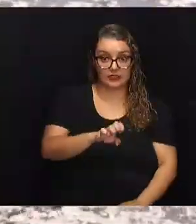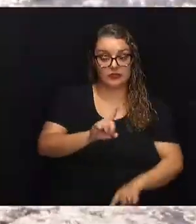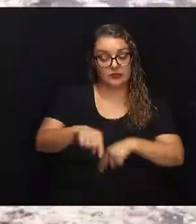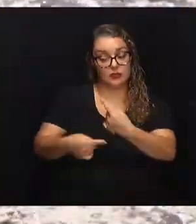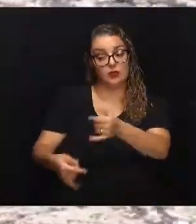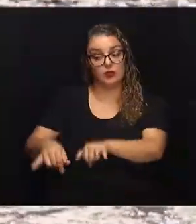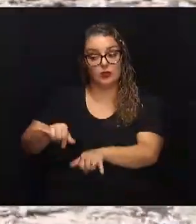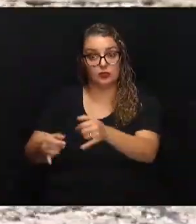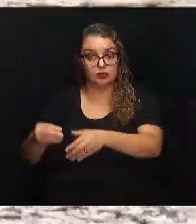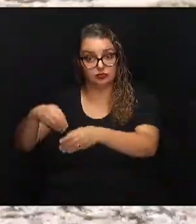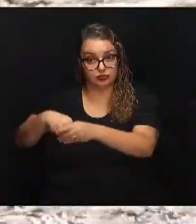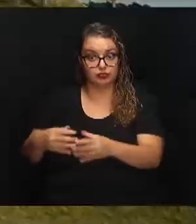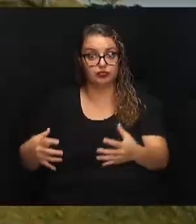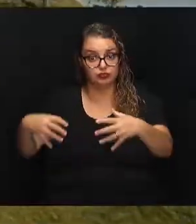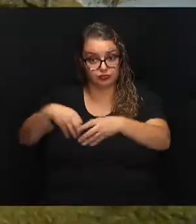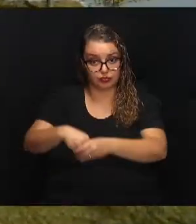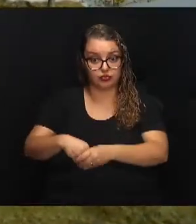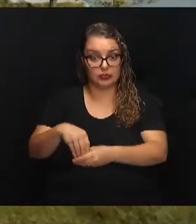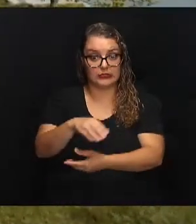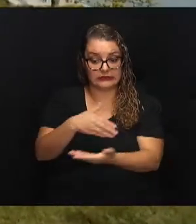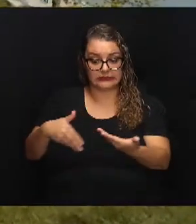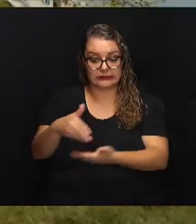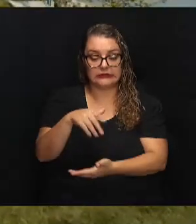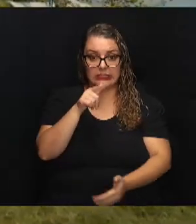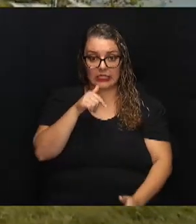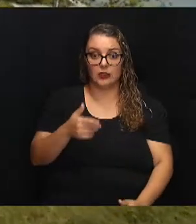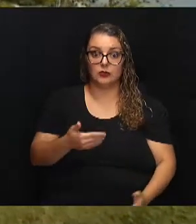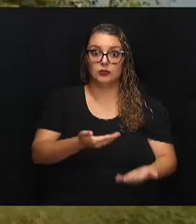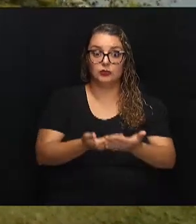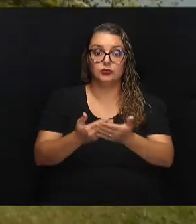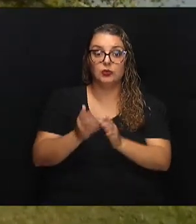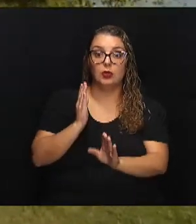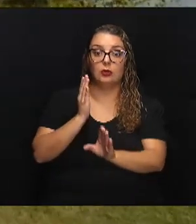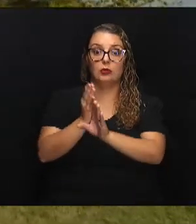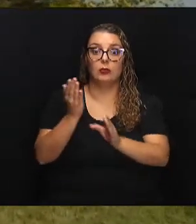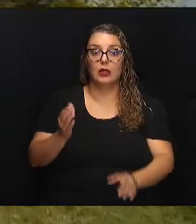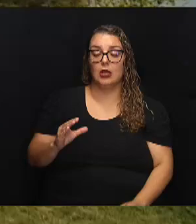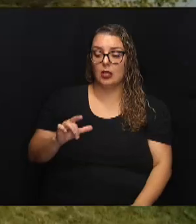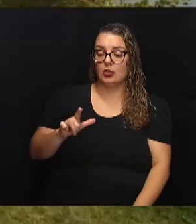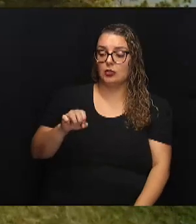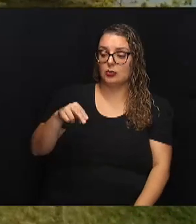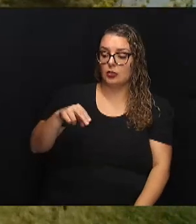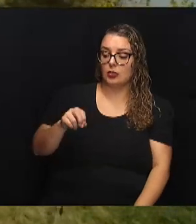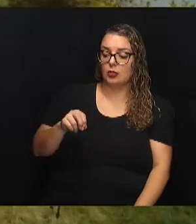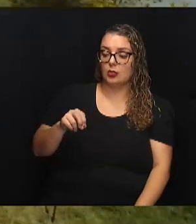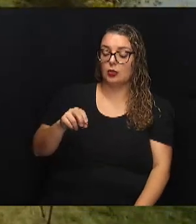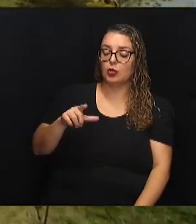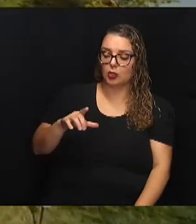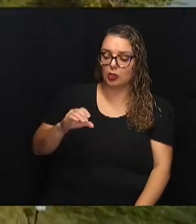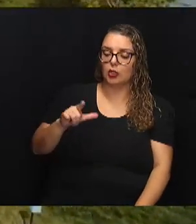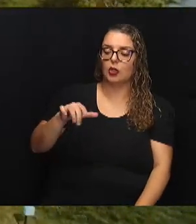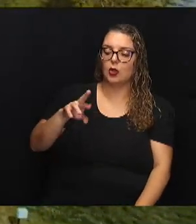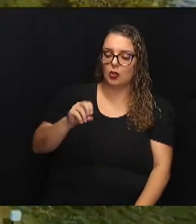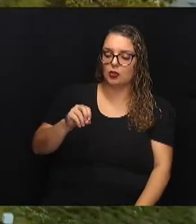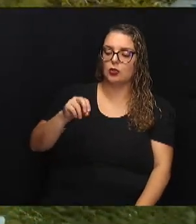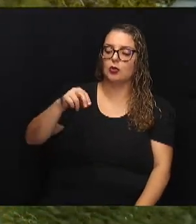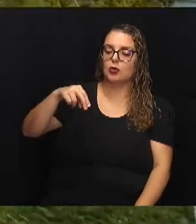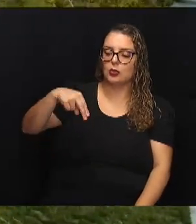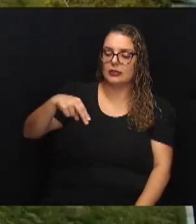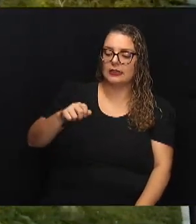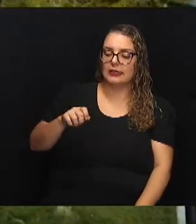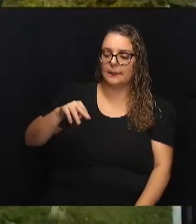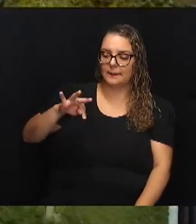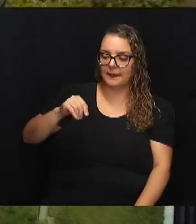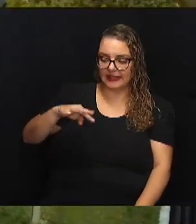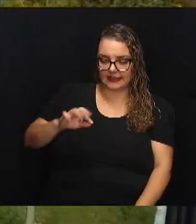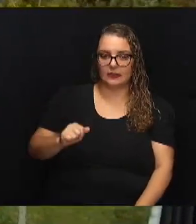substâncias presentes na água. Um estudo recente identificou a cloronitroamida, um subproduto da cloramina, que pode